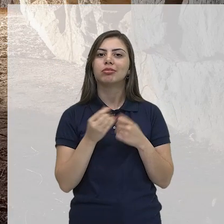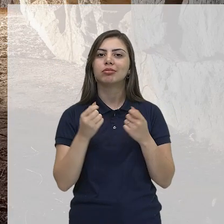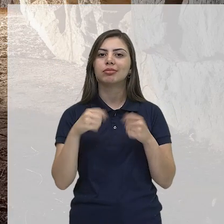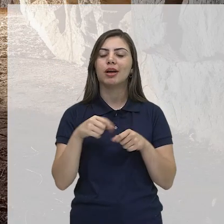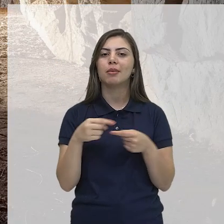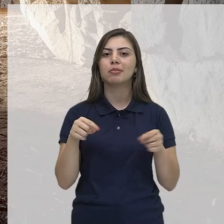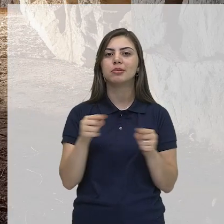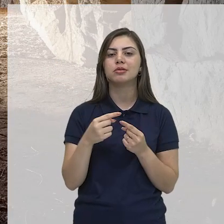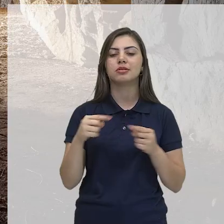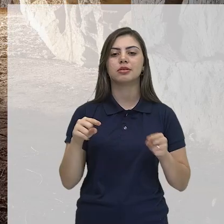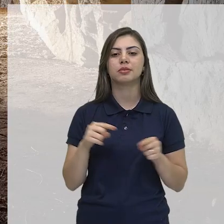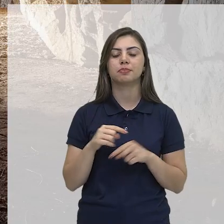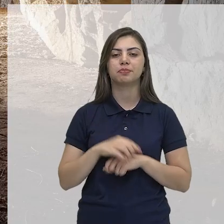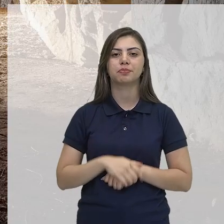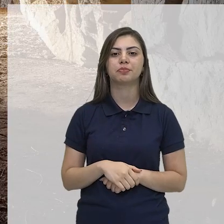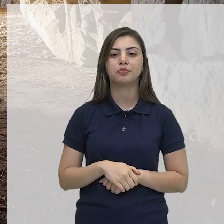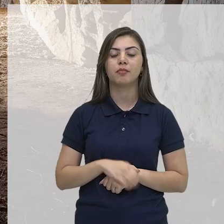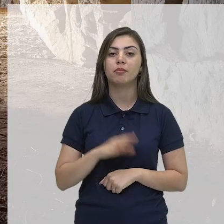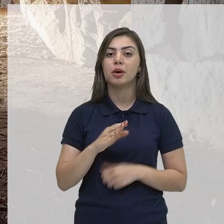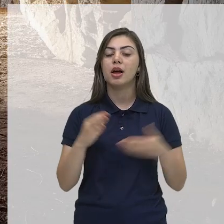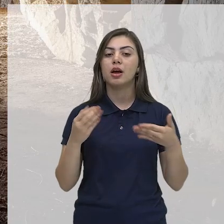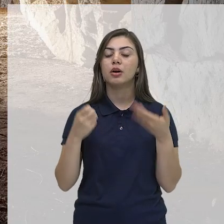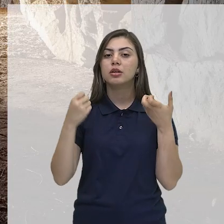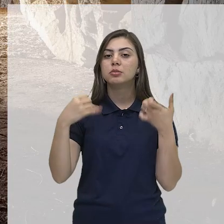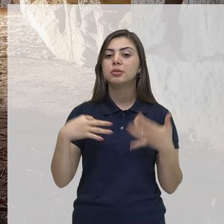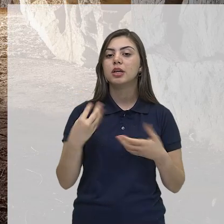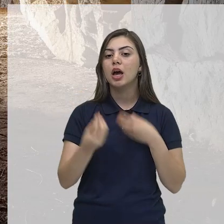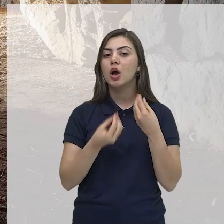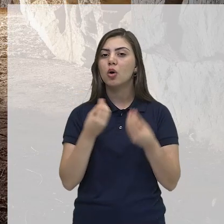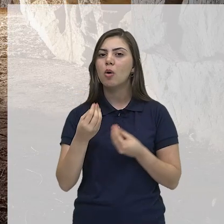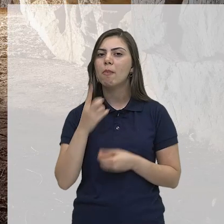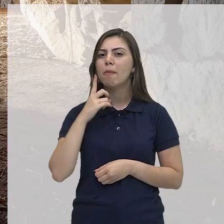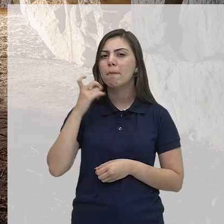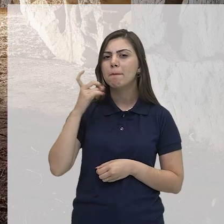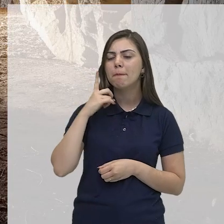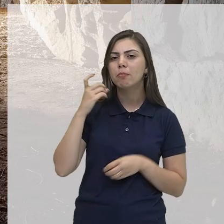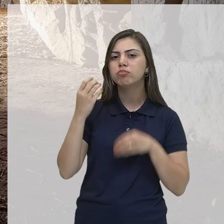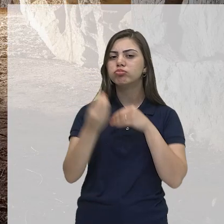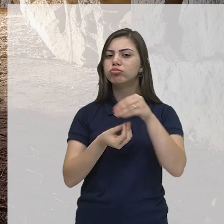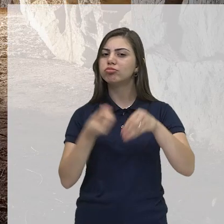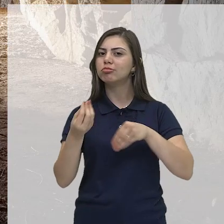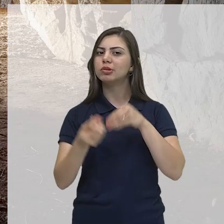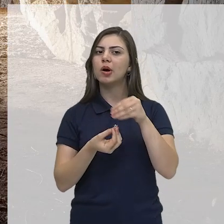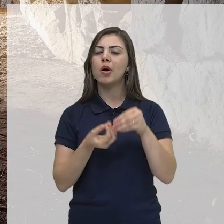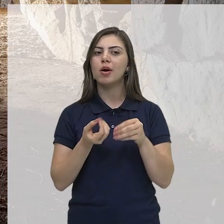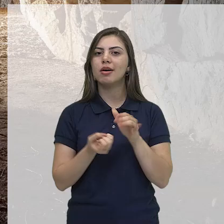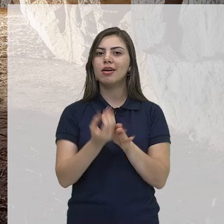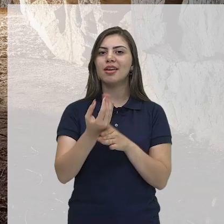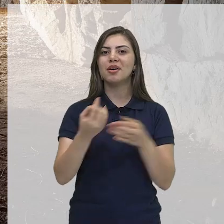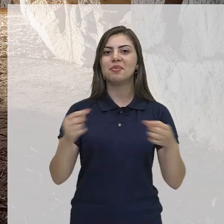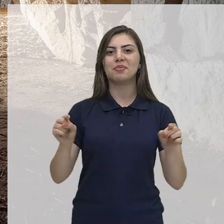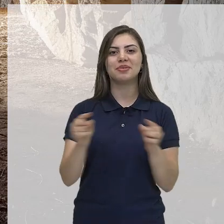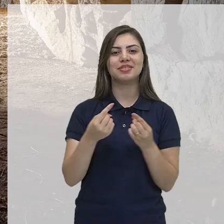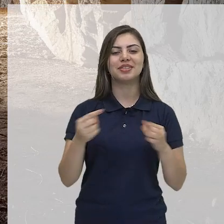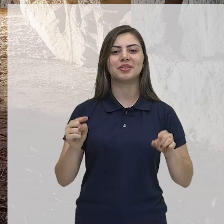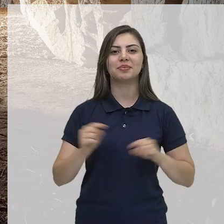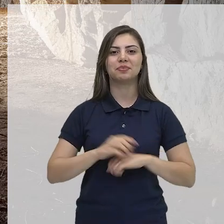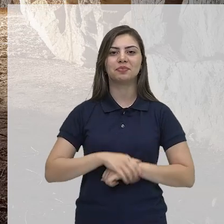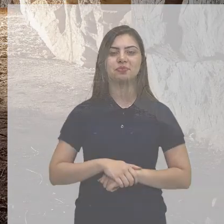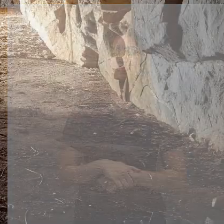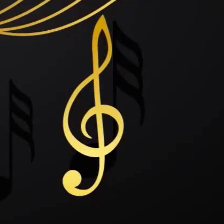começar a entender também como esses sons, eles podem se combinar para formar música. Vamos lá?